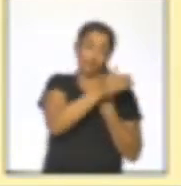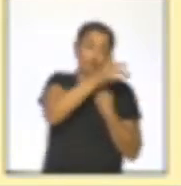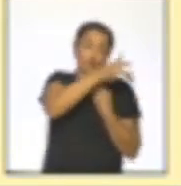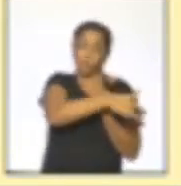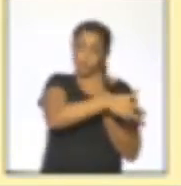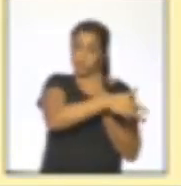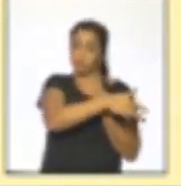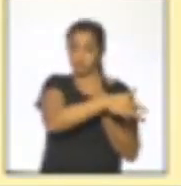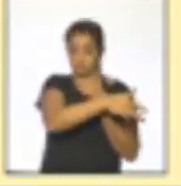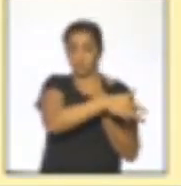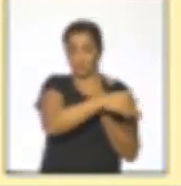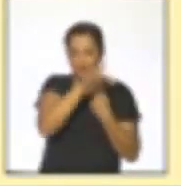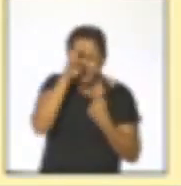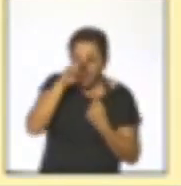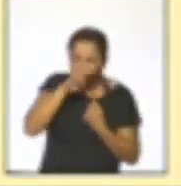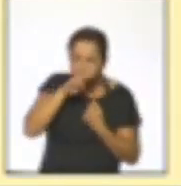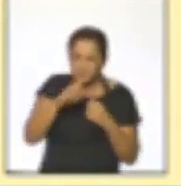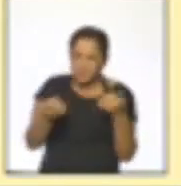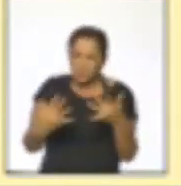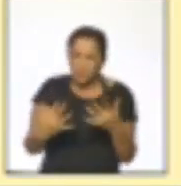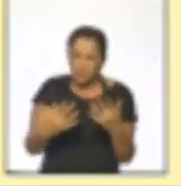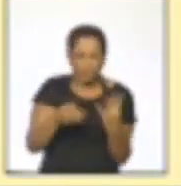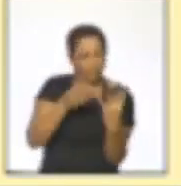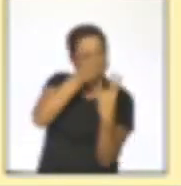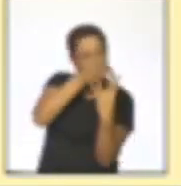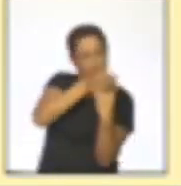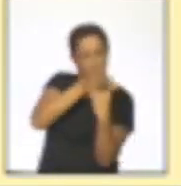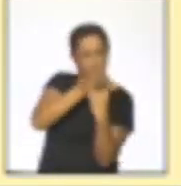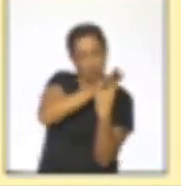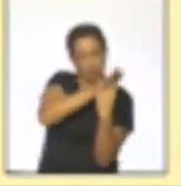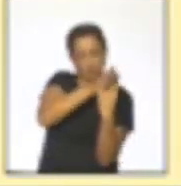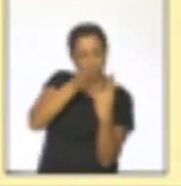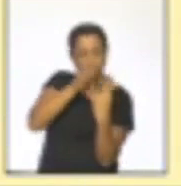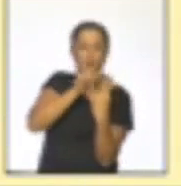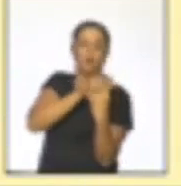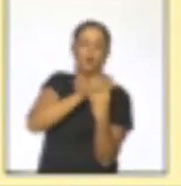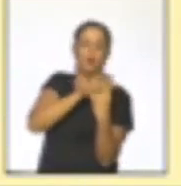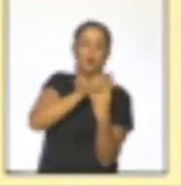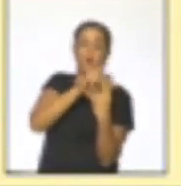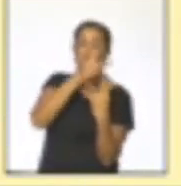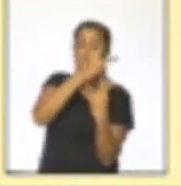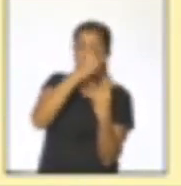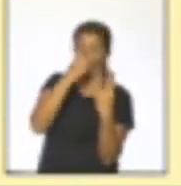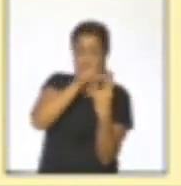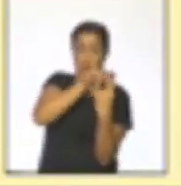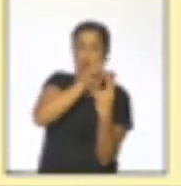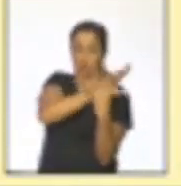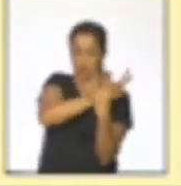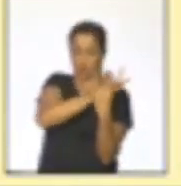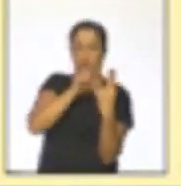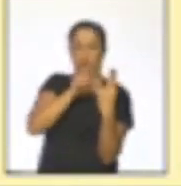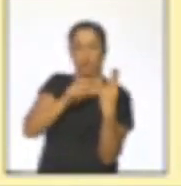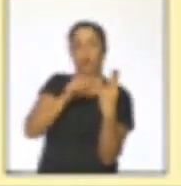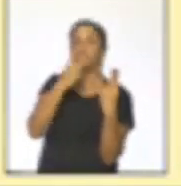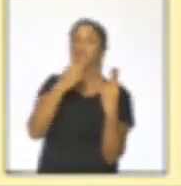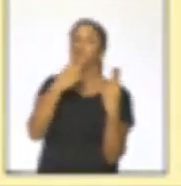1. Lembra? O parzinho 24, ele desce.